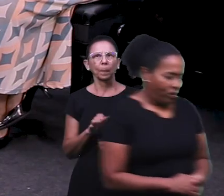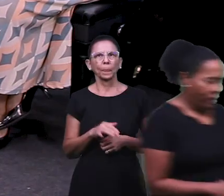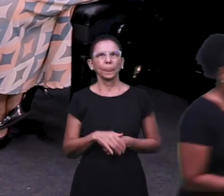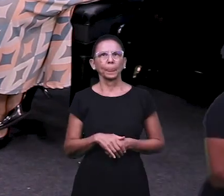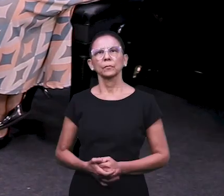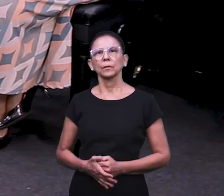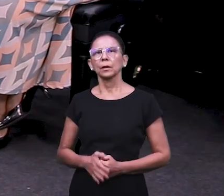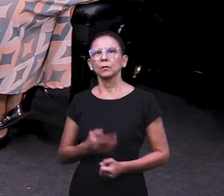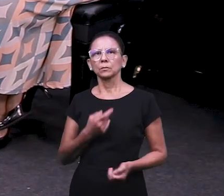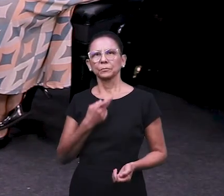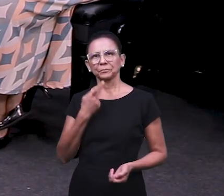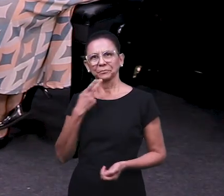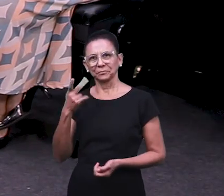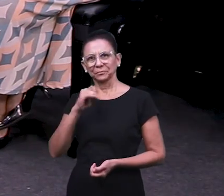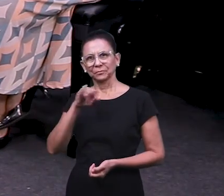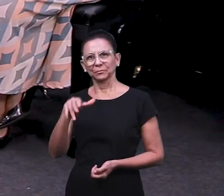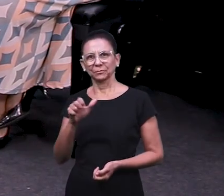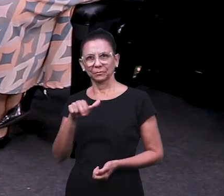Deixa eu voltar para a Jane aqui.